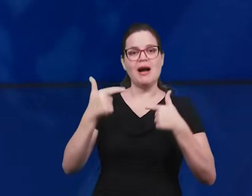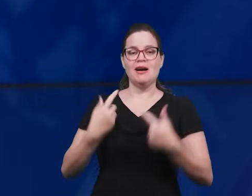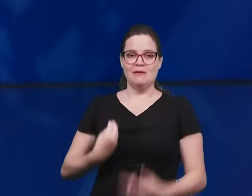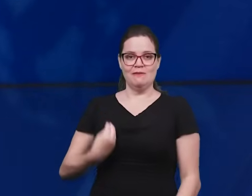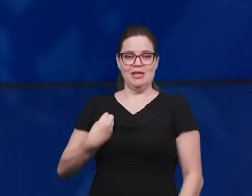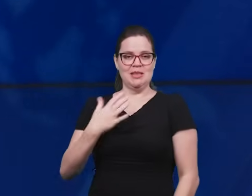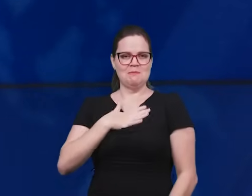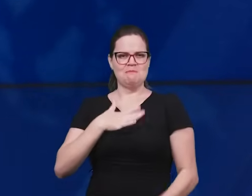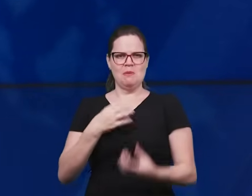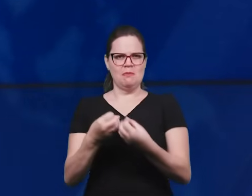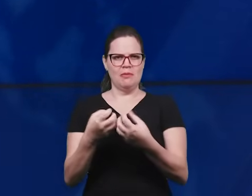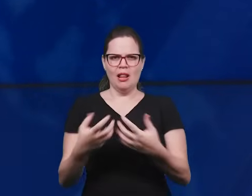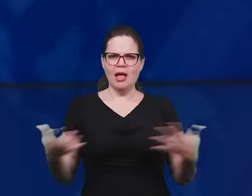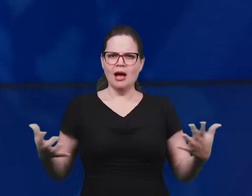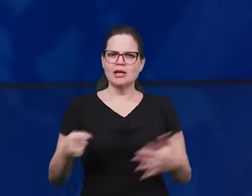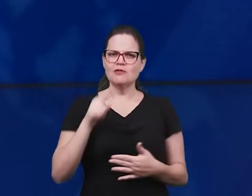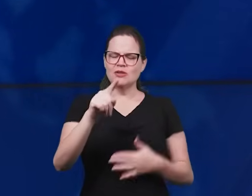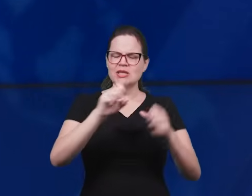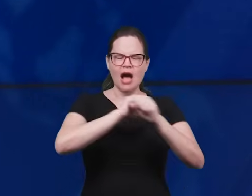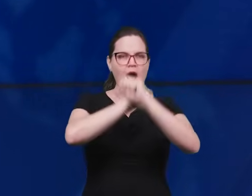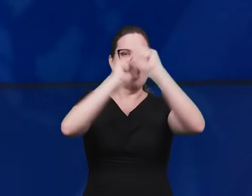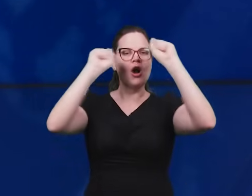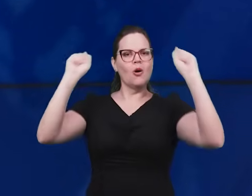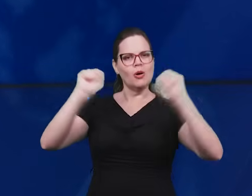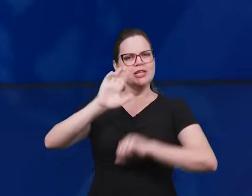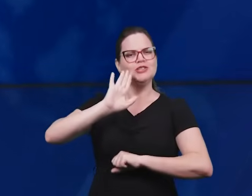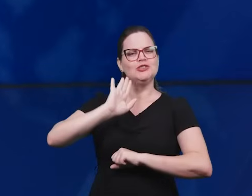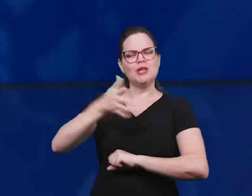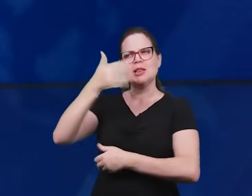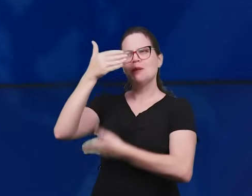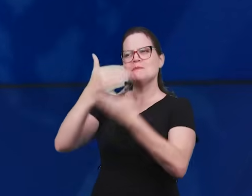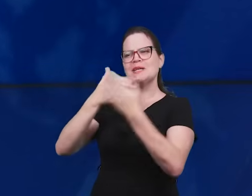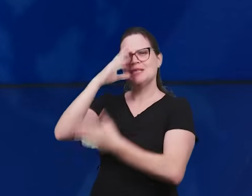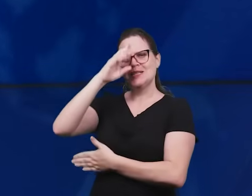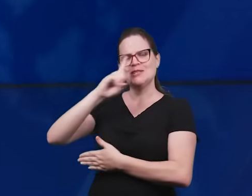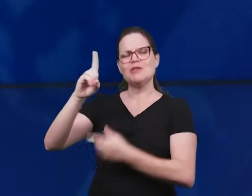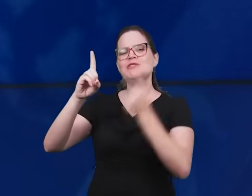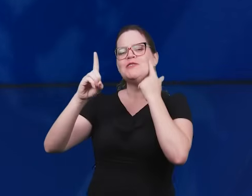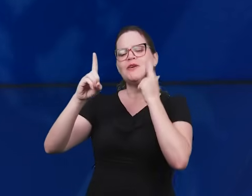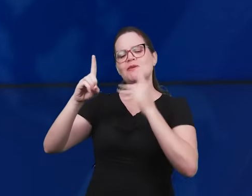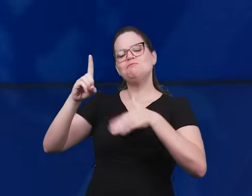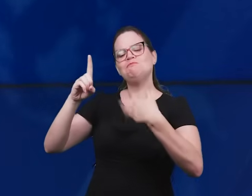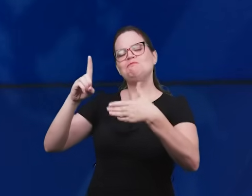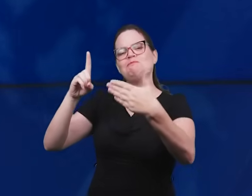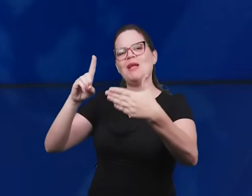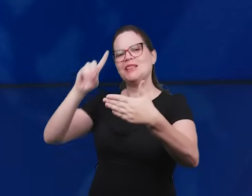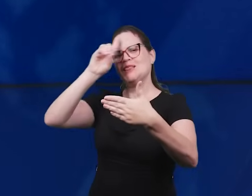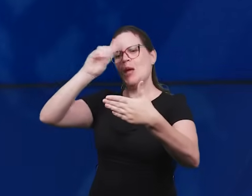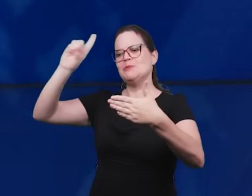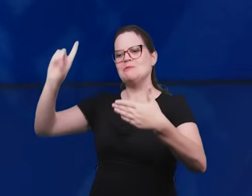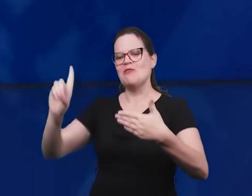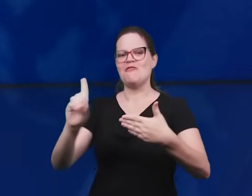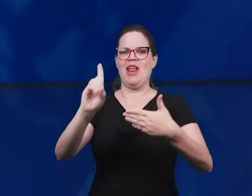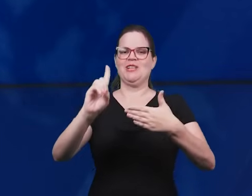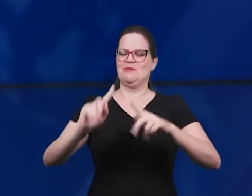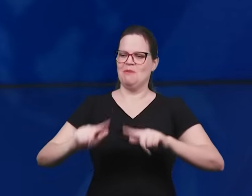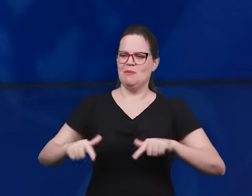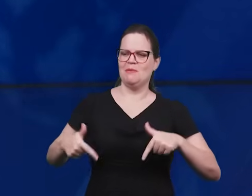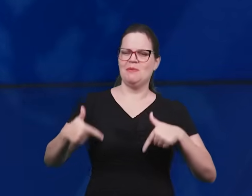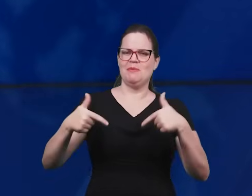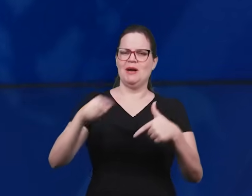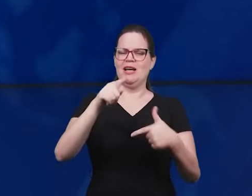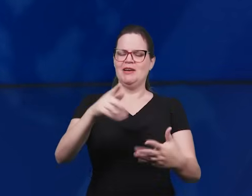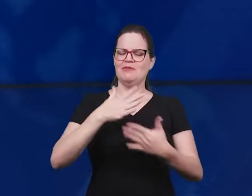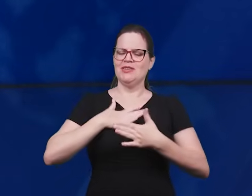primeiro passo do dia na presença de Deus e verá que os demais passos na presença de Deus lhe trarão descanso